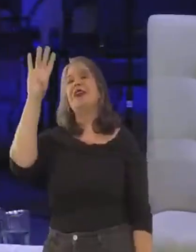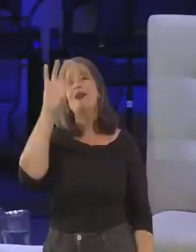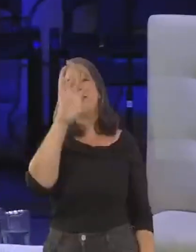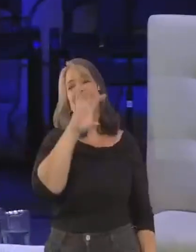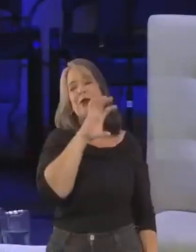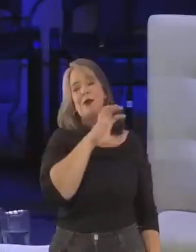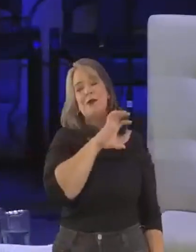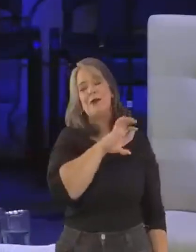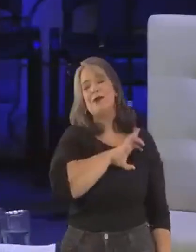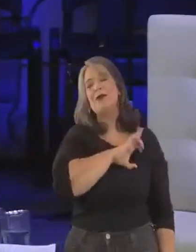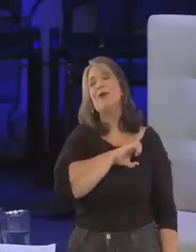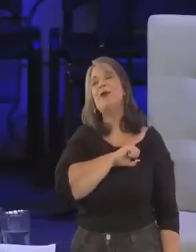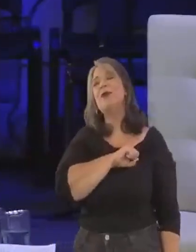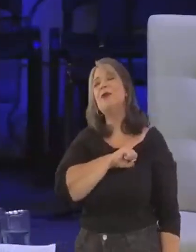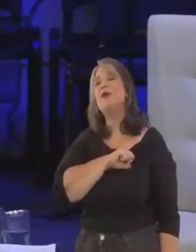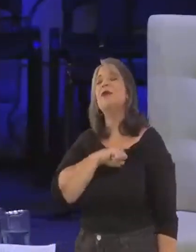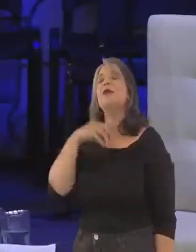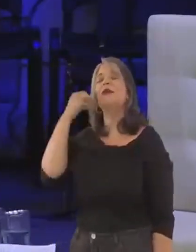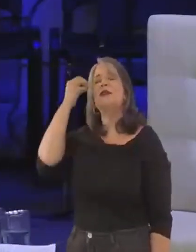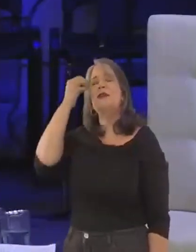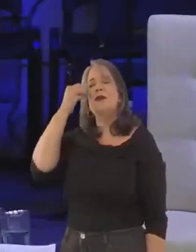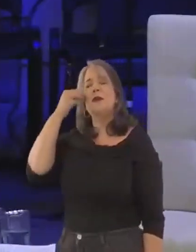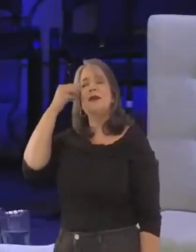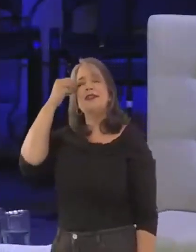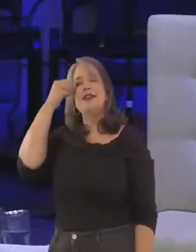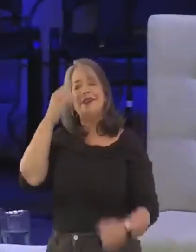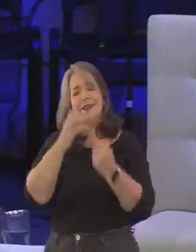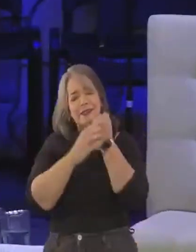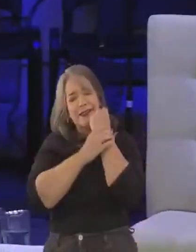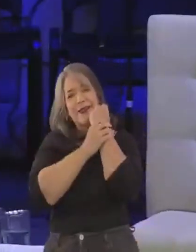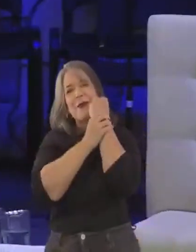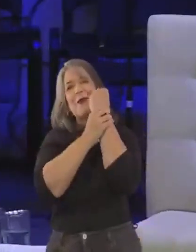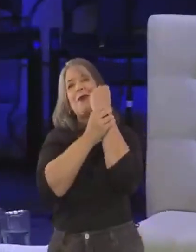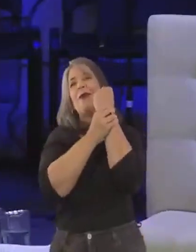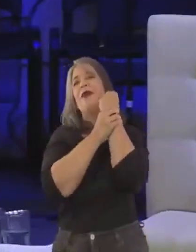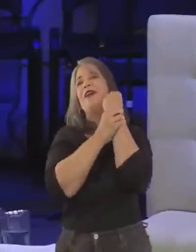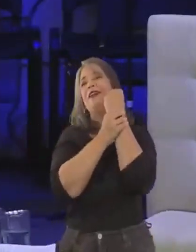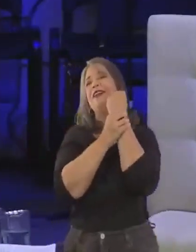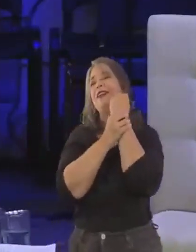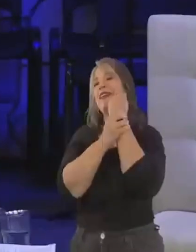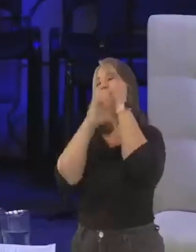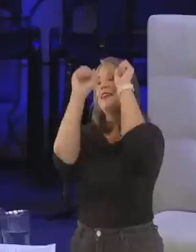sinto seu amor e